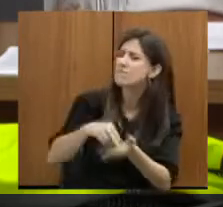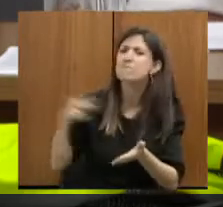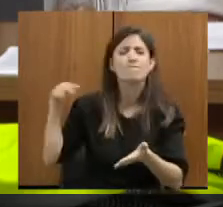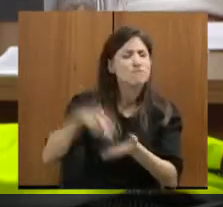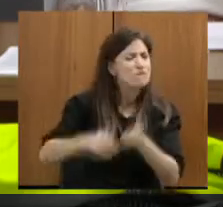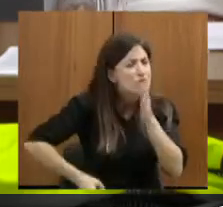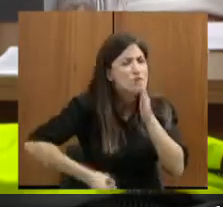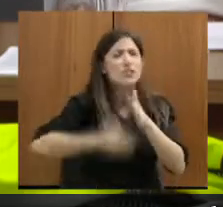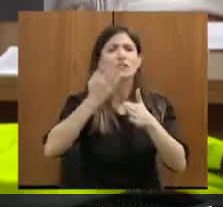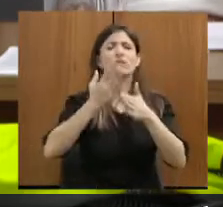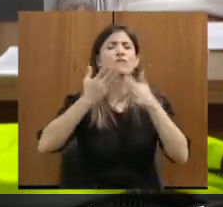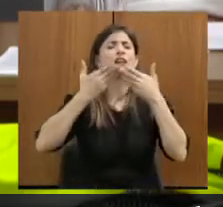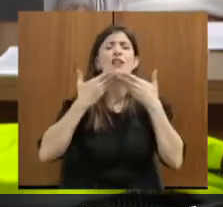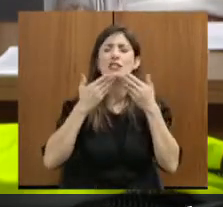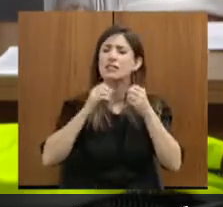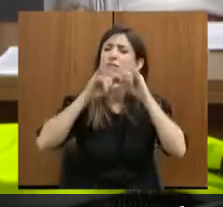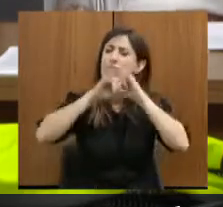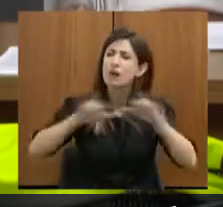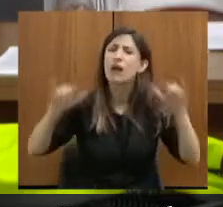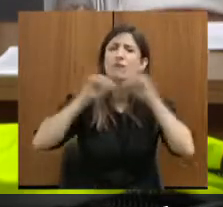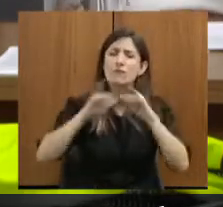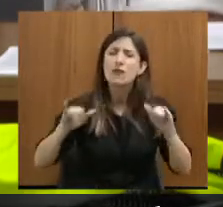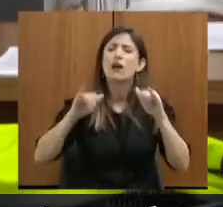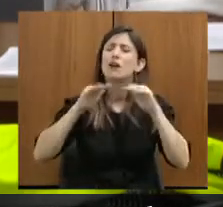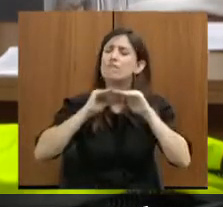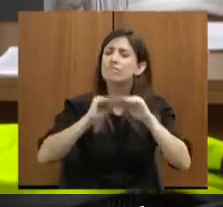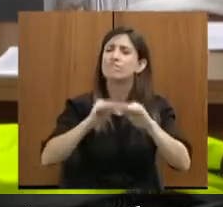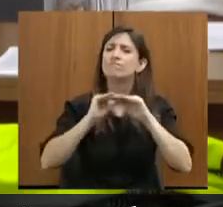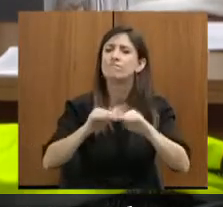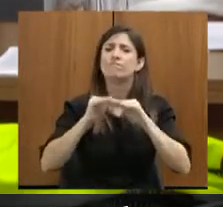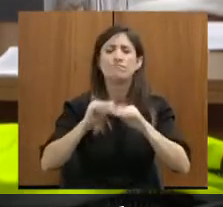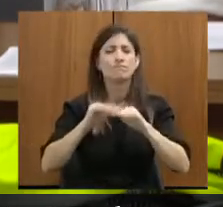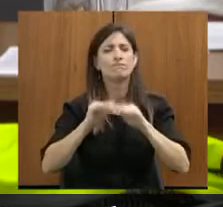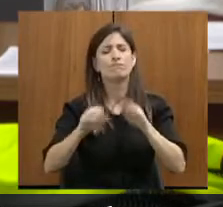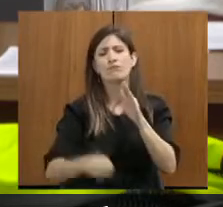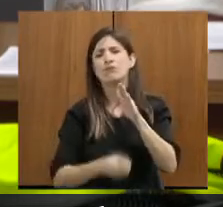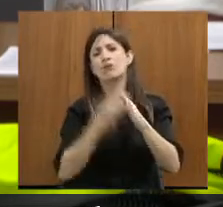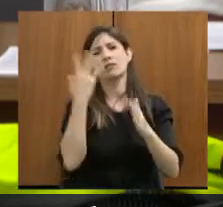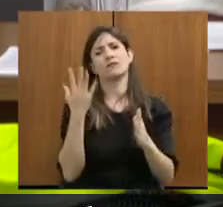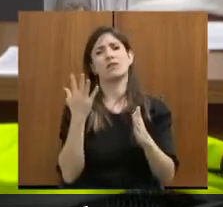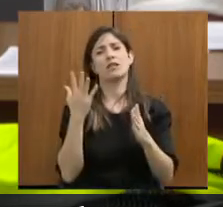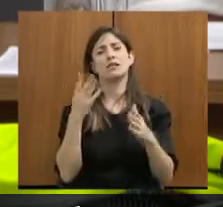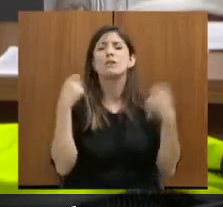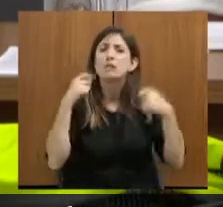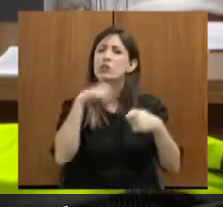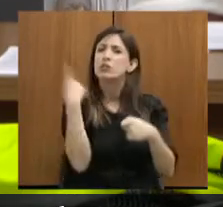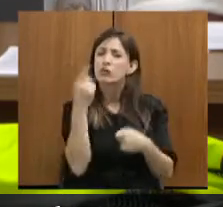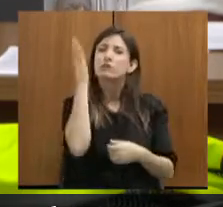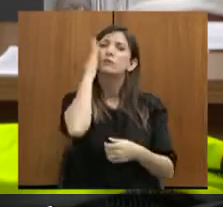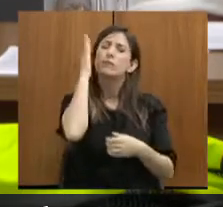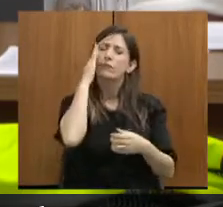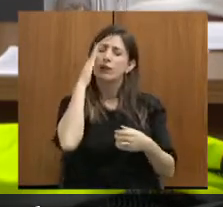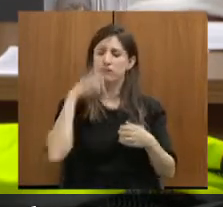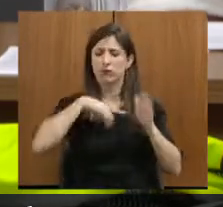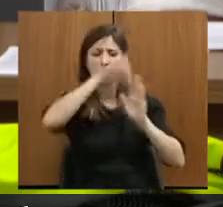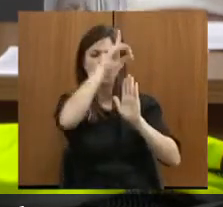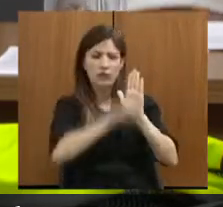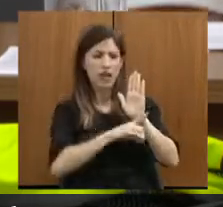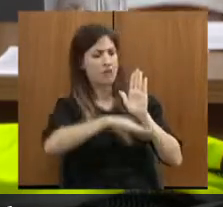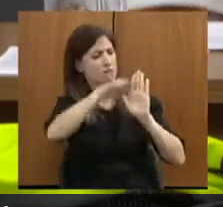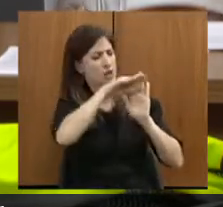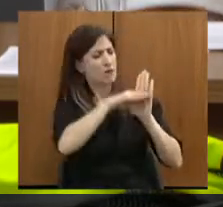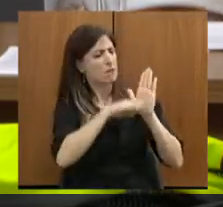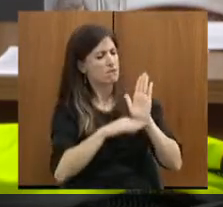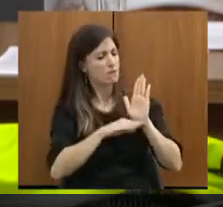necessário entendeu E que a gente saiba dos nossos direitos e que a gente lute por eles difícil é